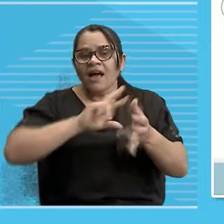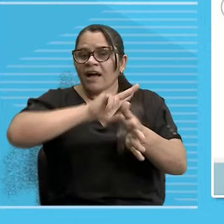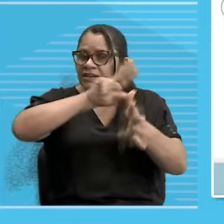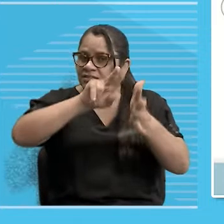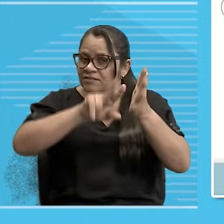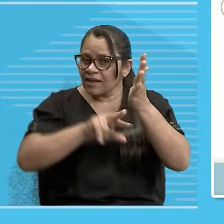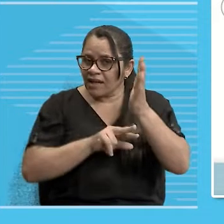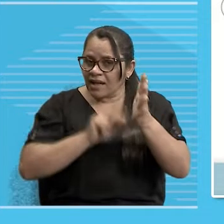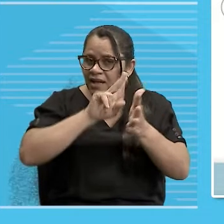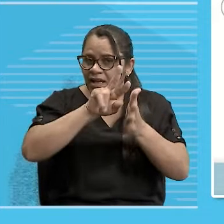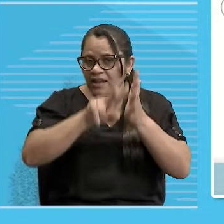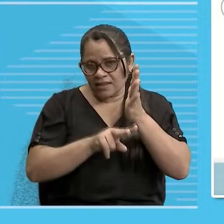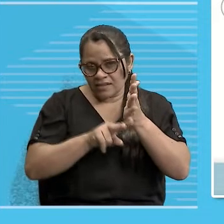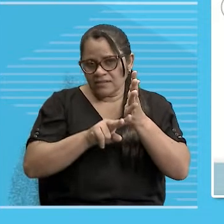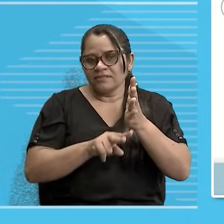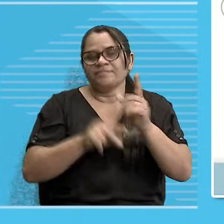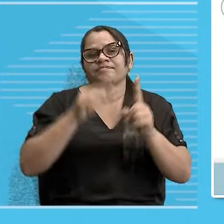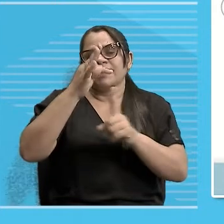variações de temperatura